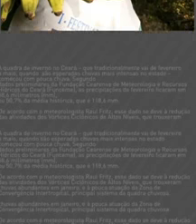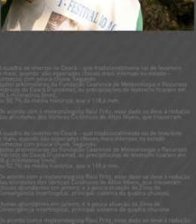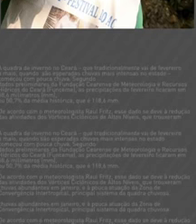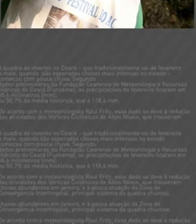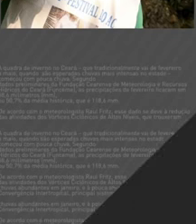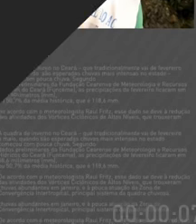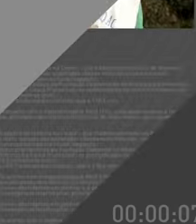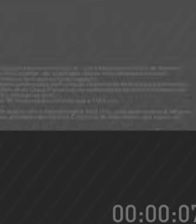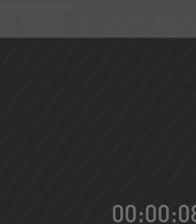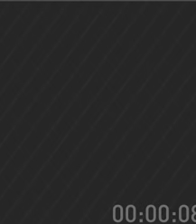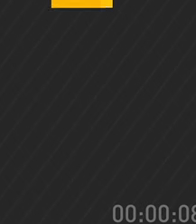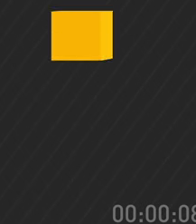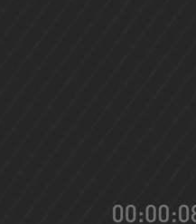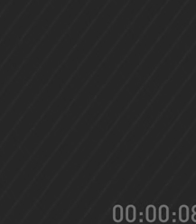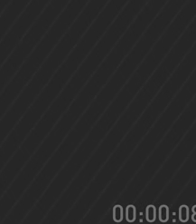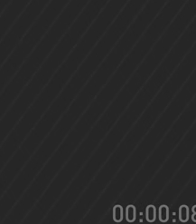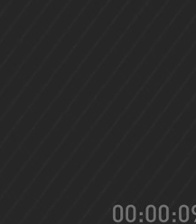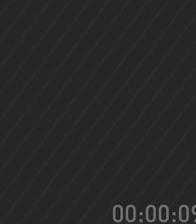m